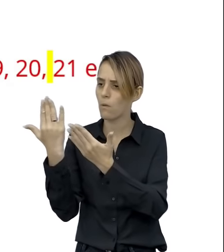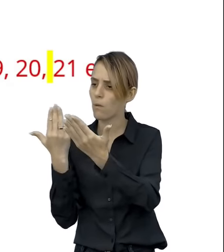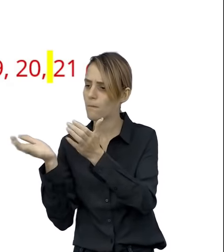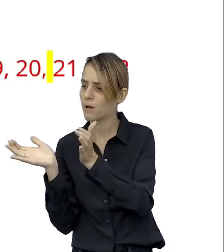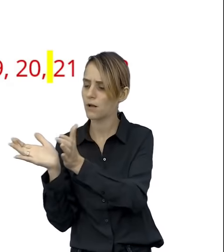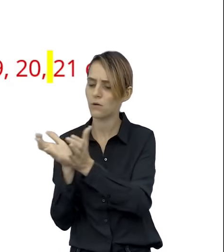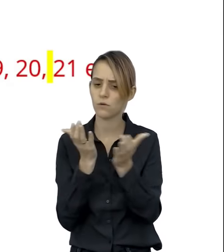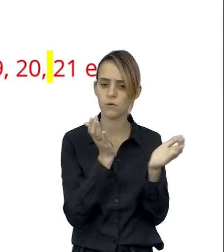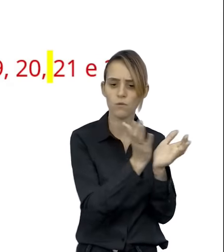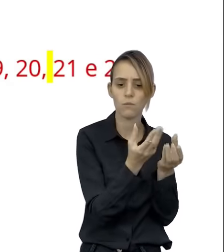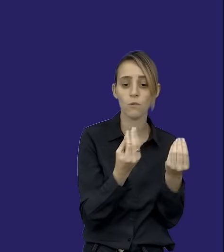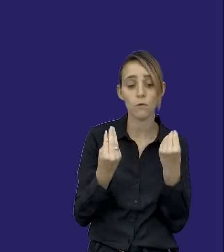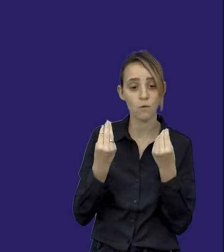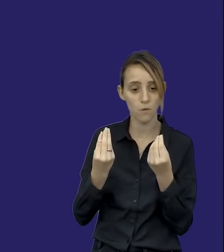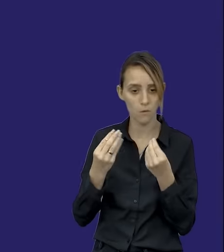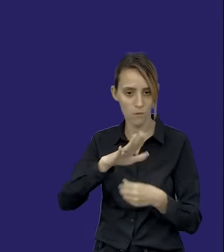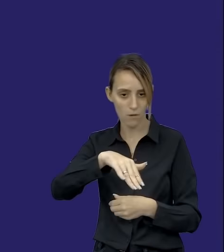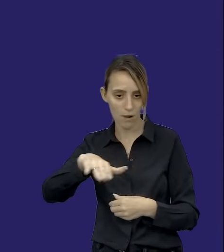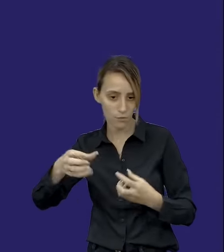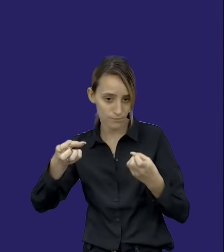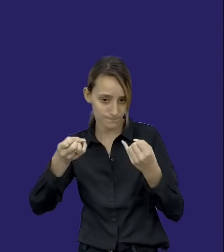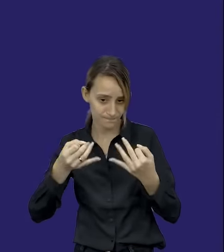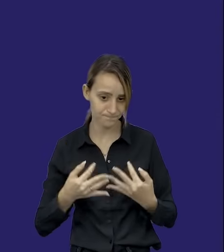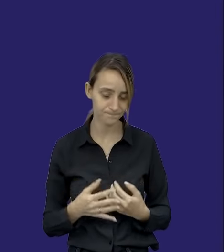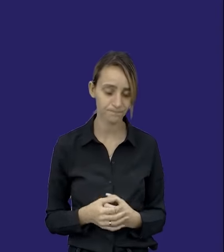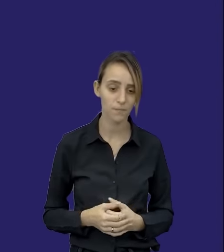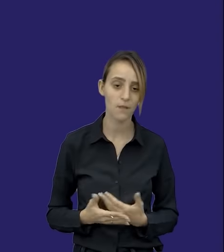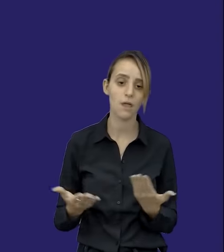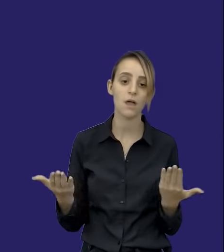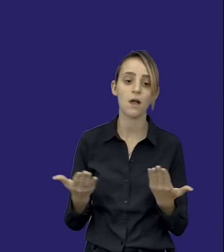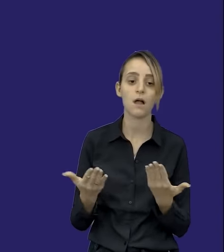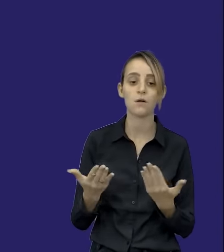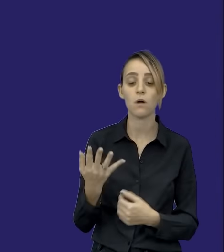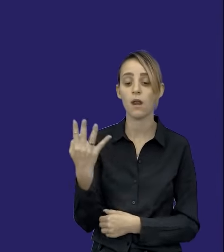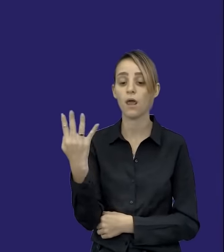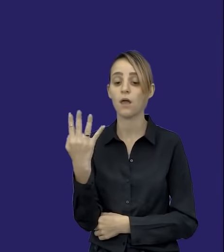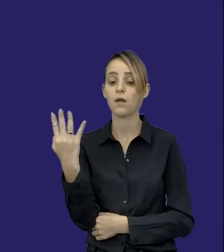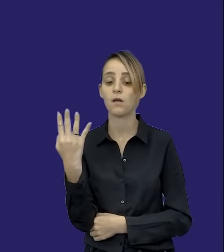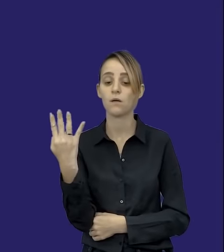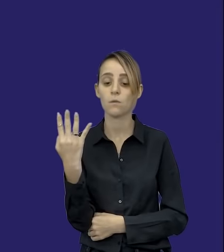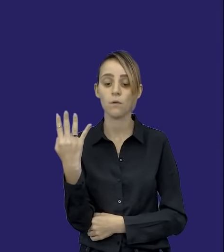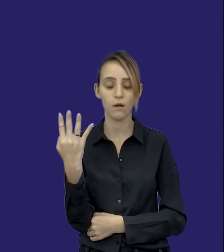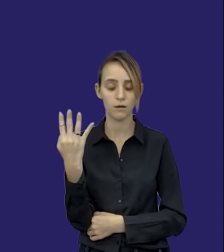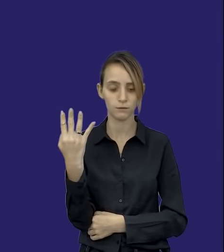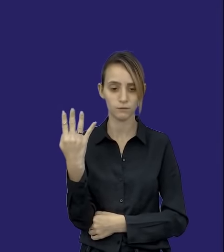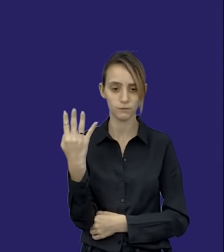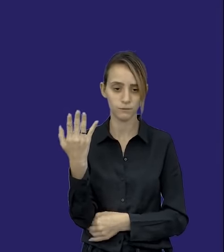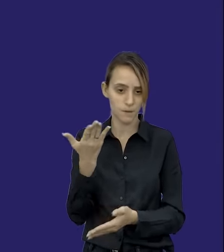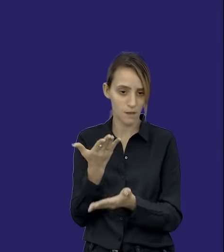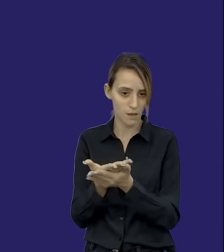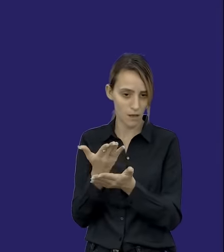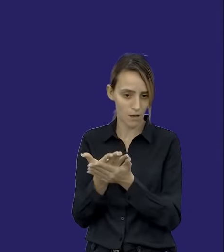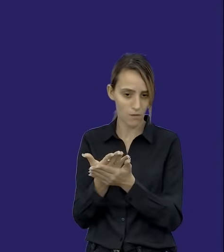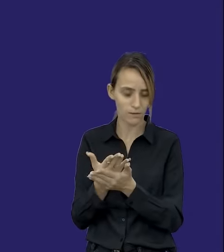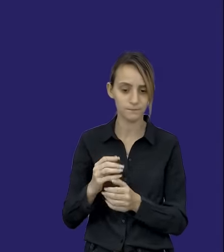coleções? E agora o nosso quarto momento, né? Espero que vocês